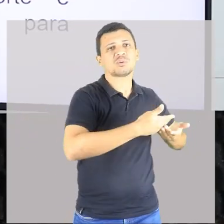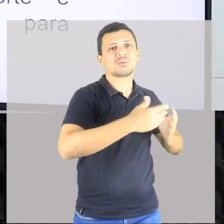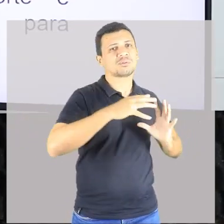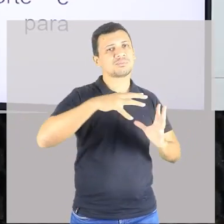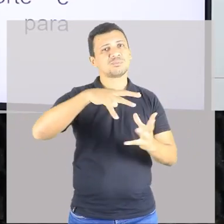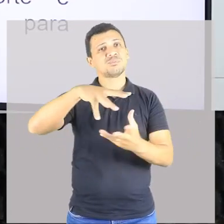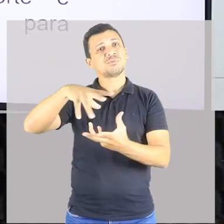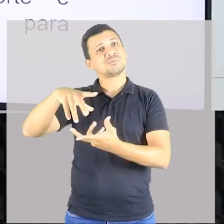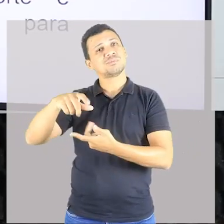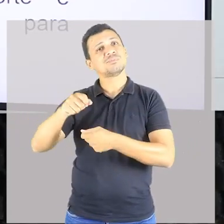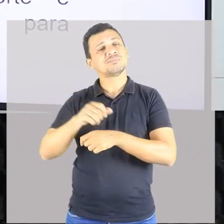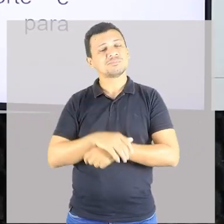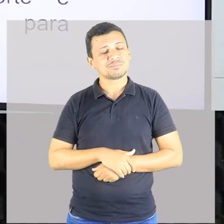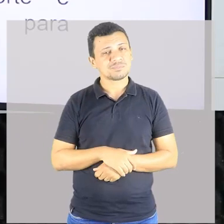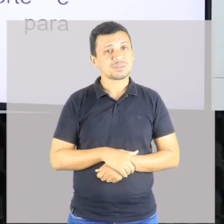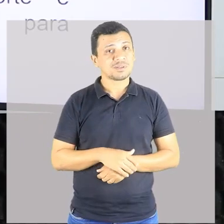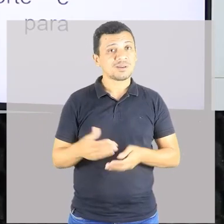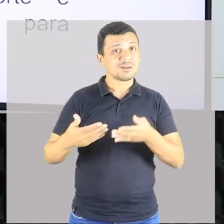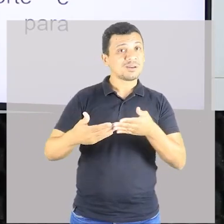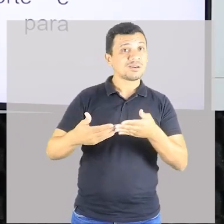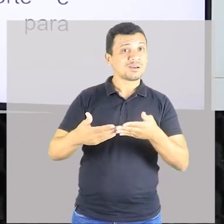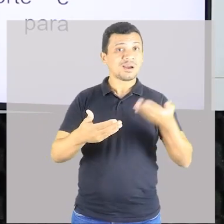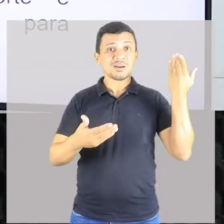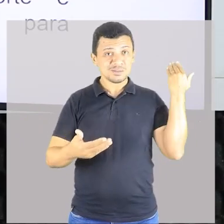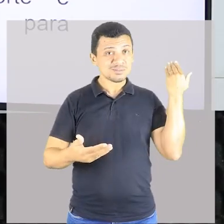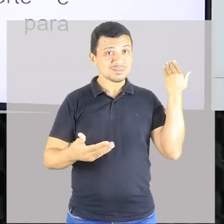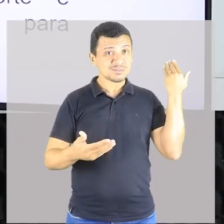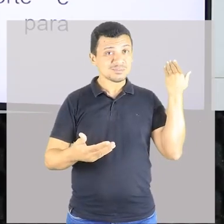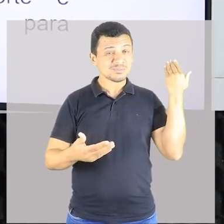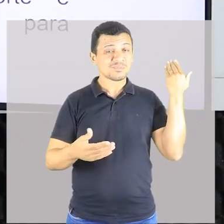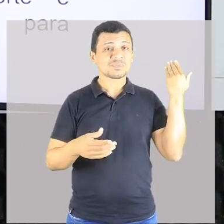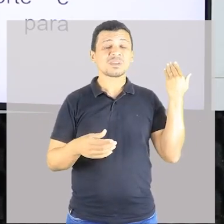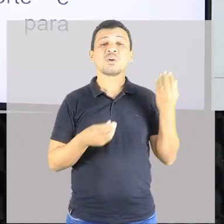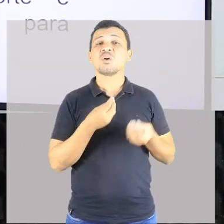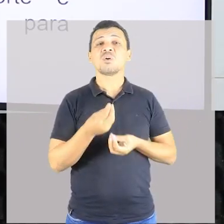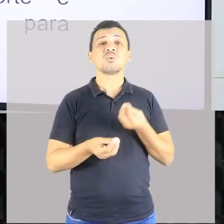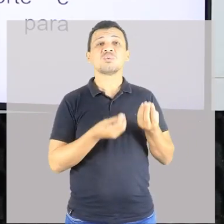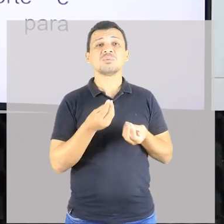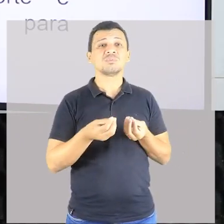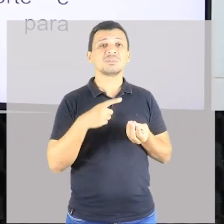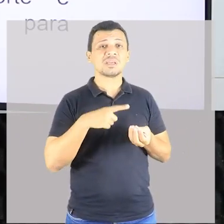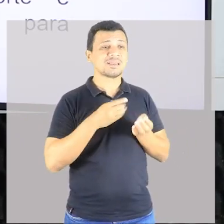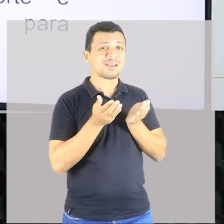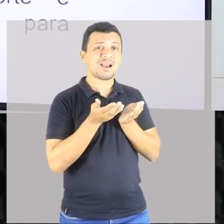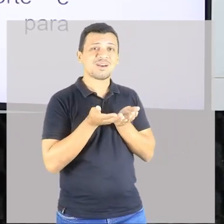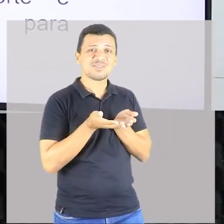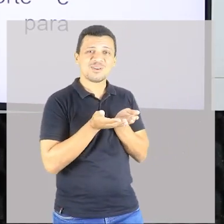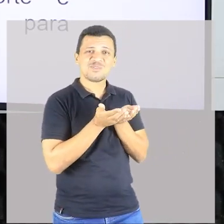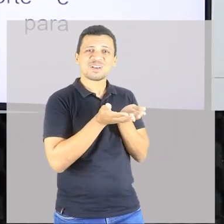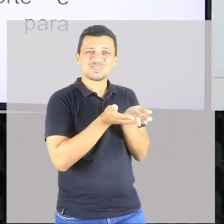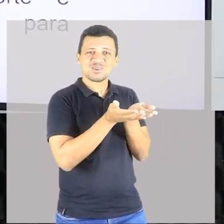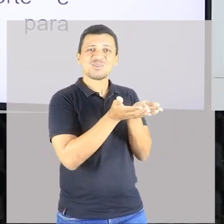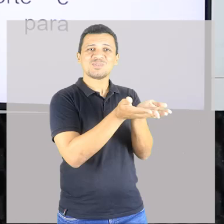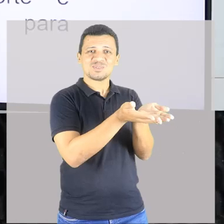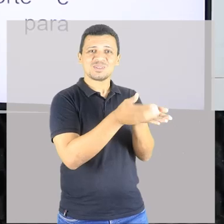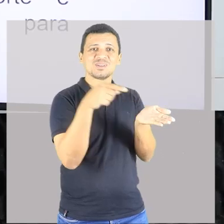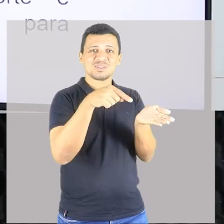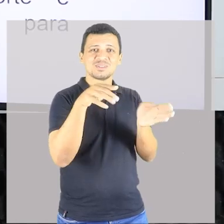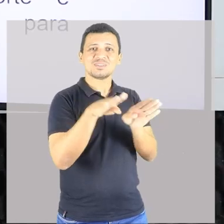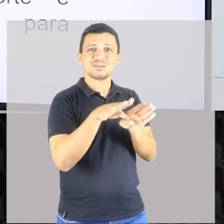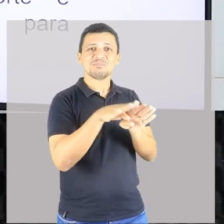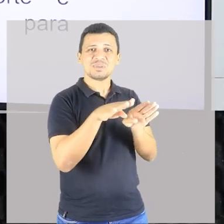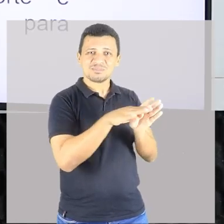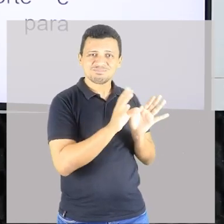eu digo até antes do processo das evoluções industriais, as próprias grandes navegações, elas eram formas de integrar o